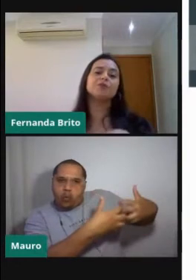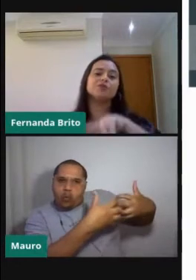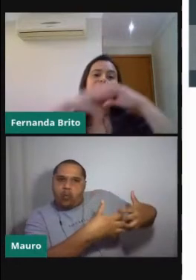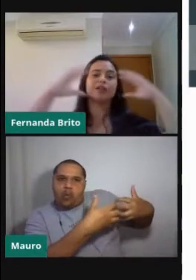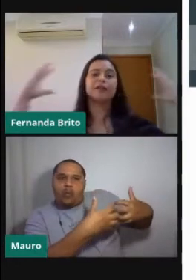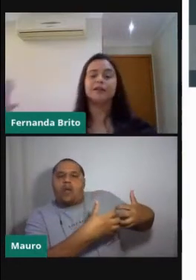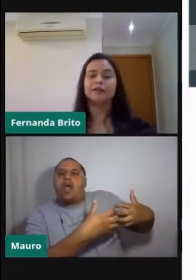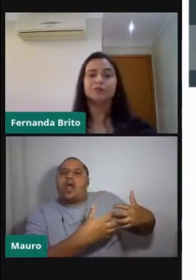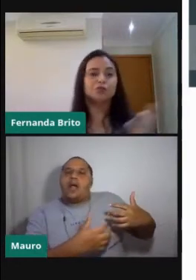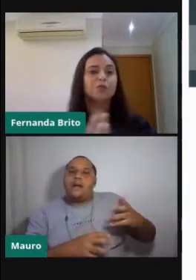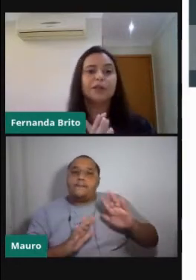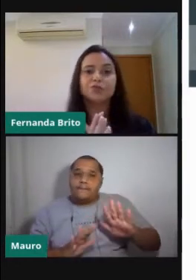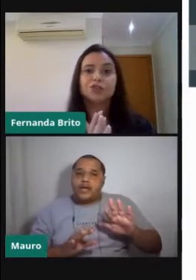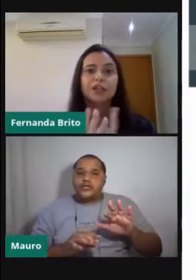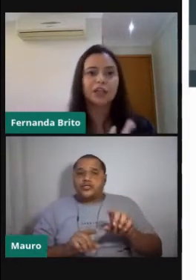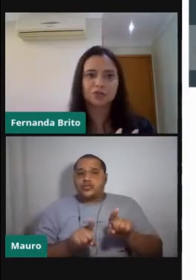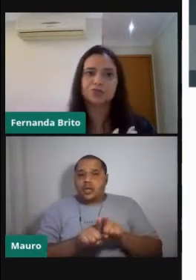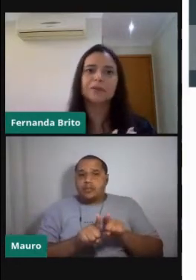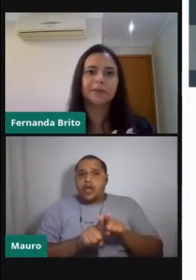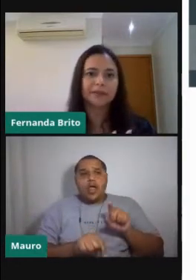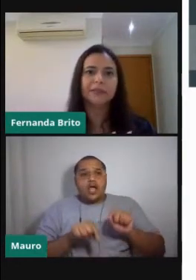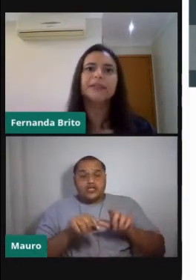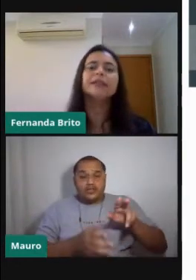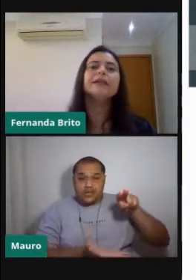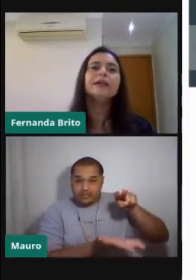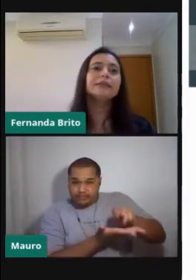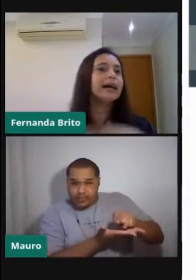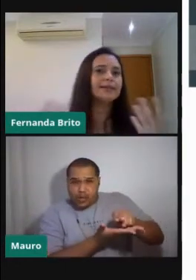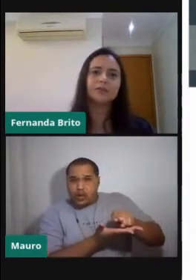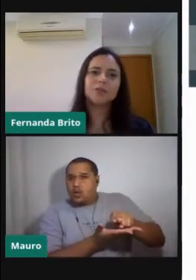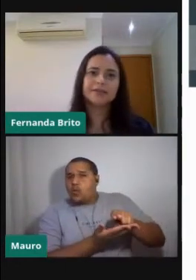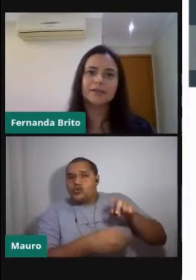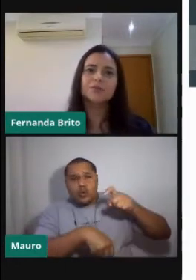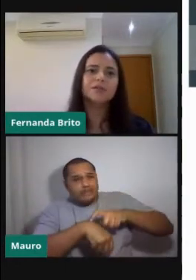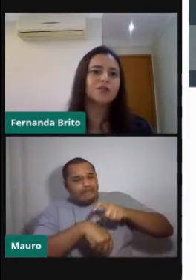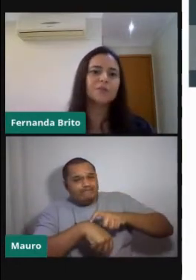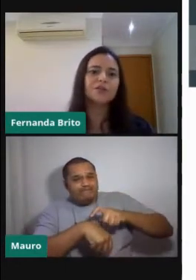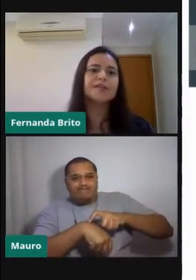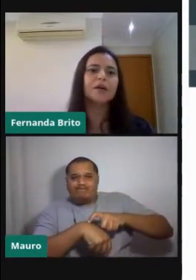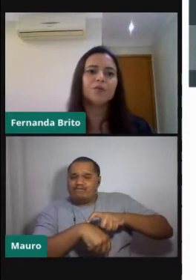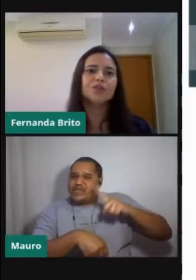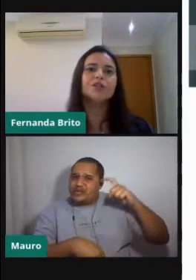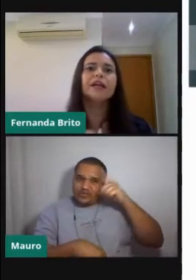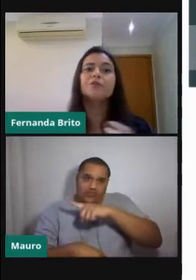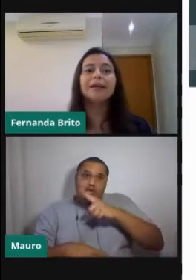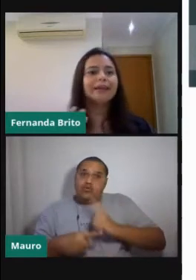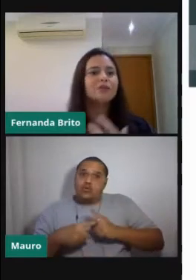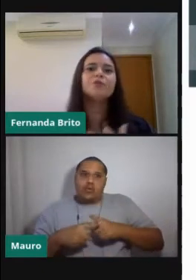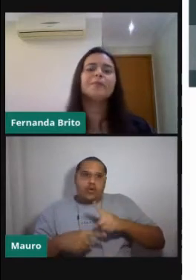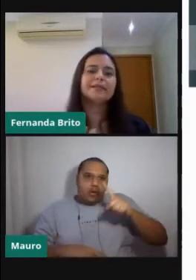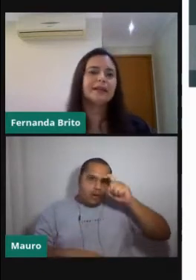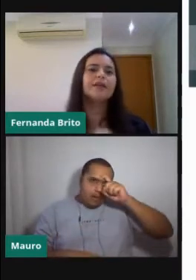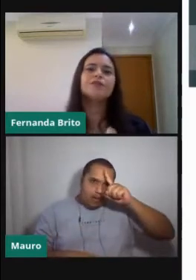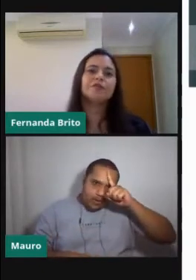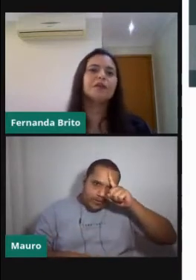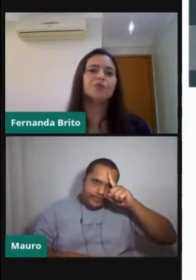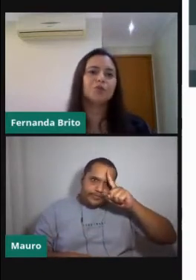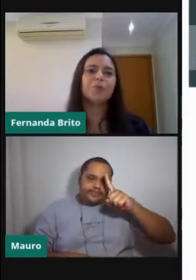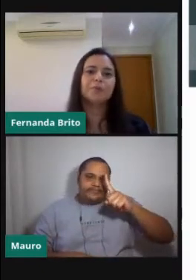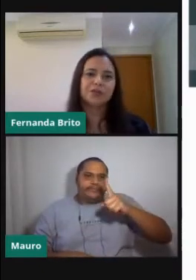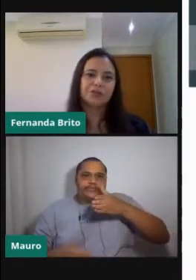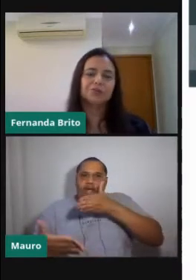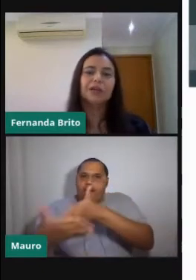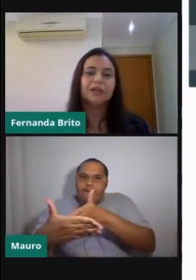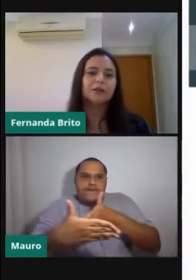mas porque quando a gente está nos momentos críticos da pandemia, há saturação dos sistemas de saúde, e aí o manejo do paciente fica